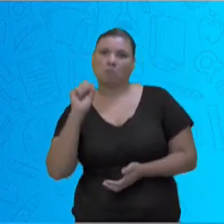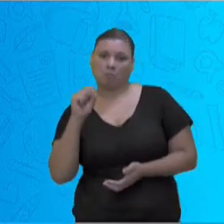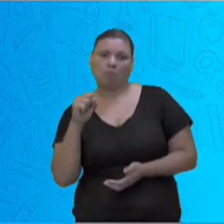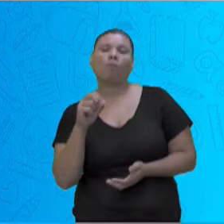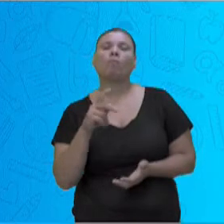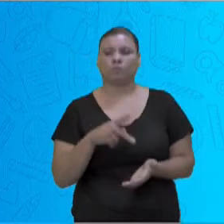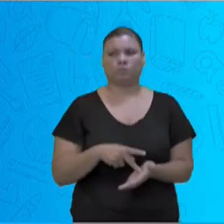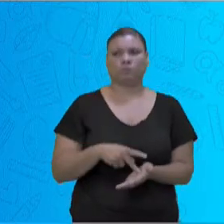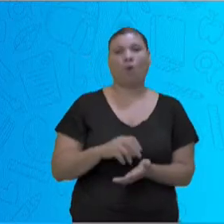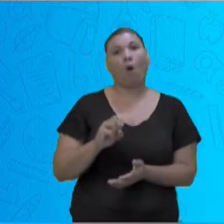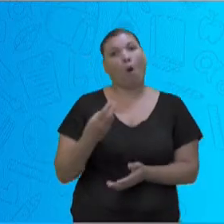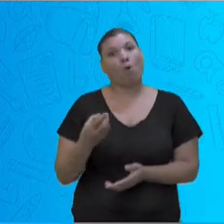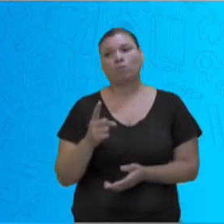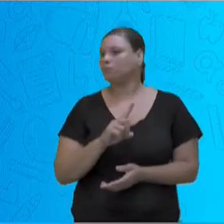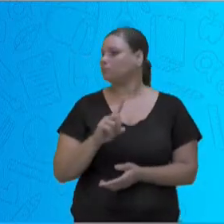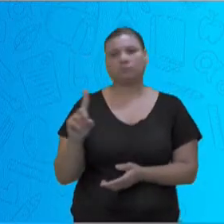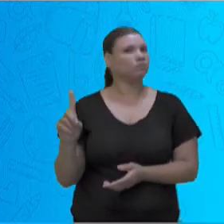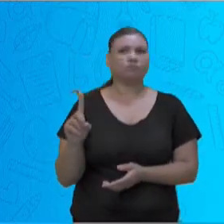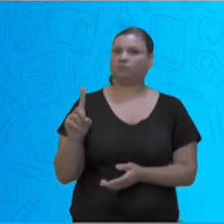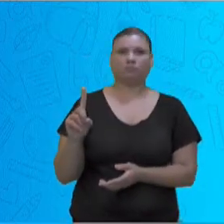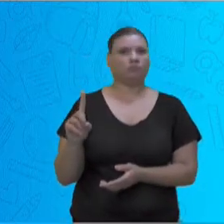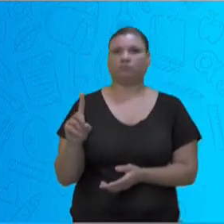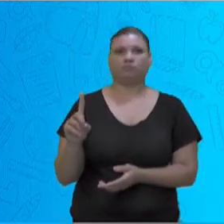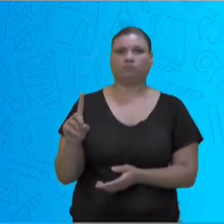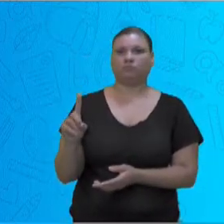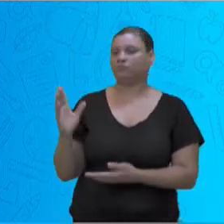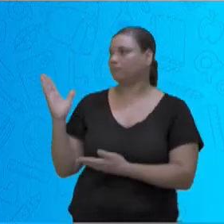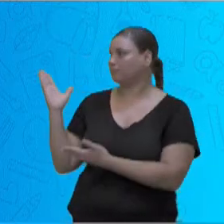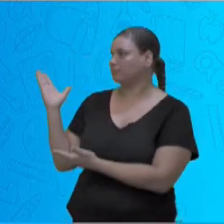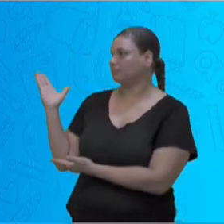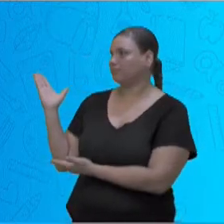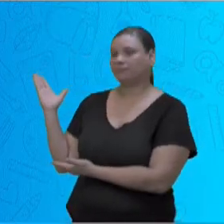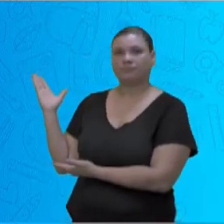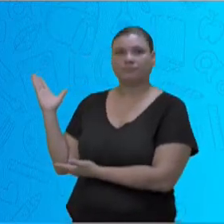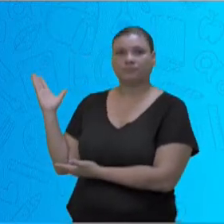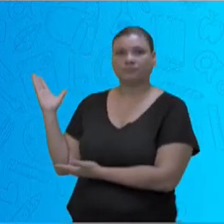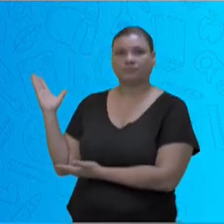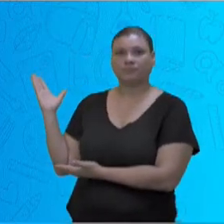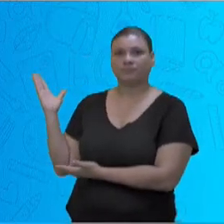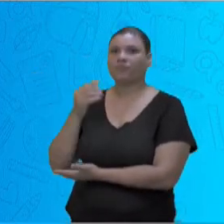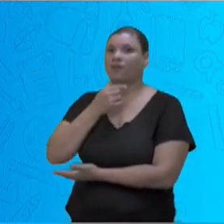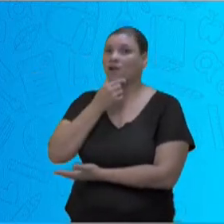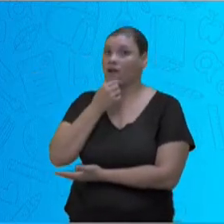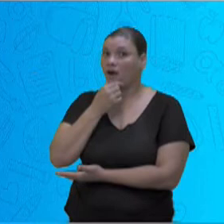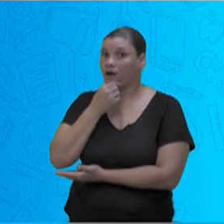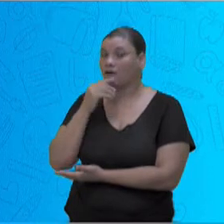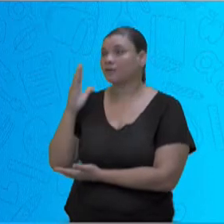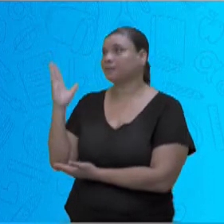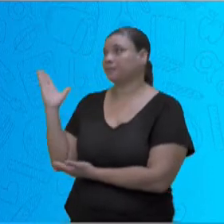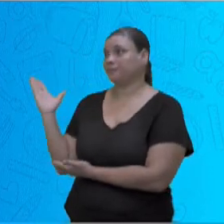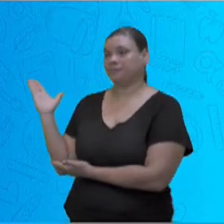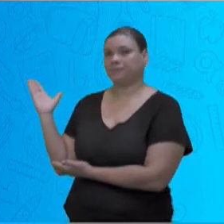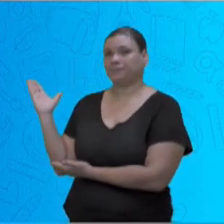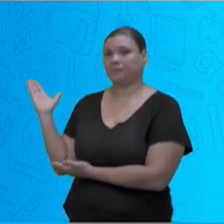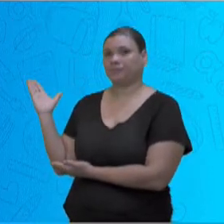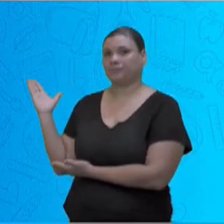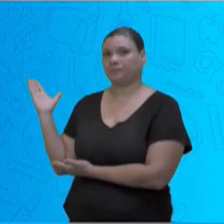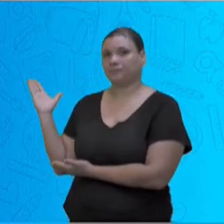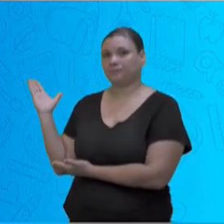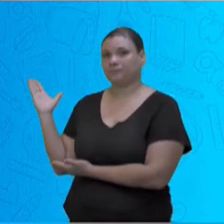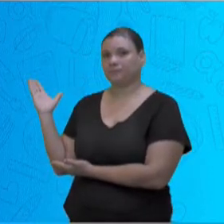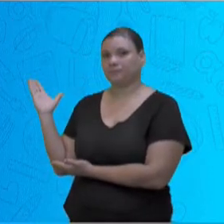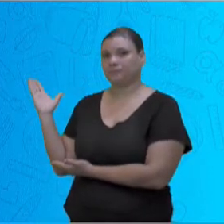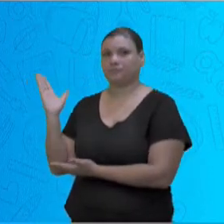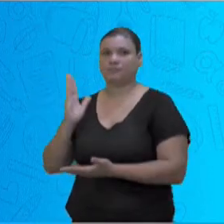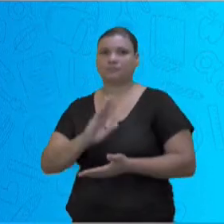isn't. Ok? Assim nós temos as últimas frases que é are we, are you e